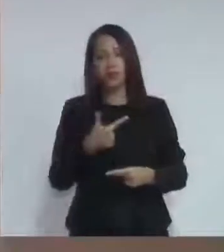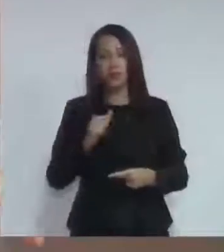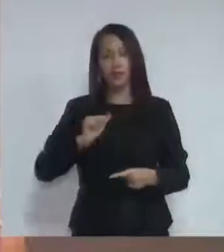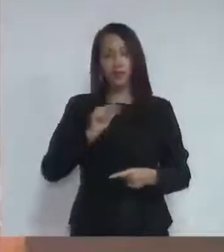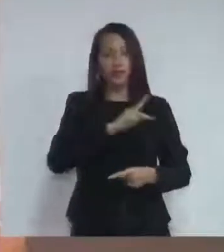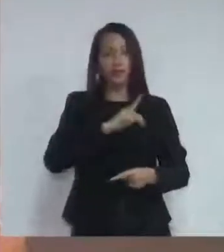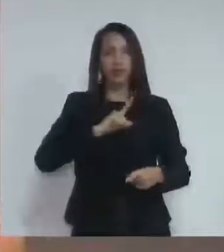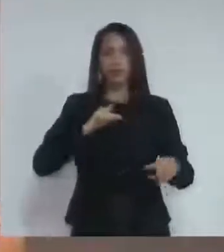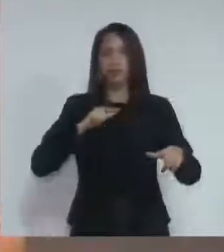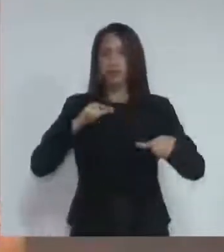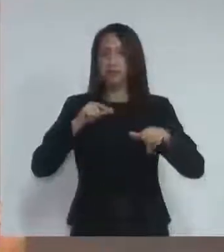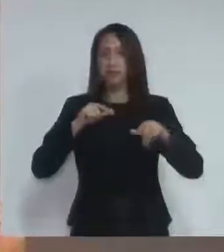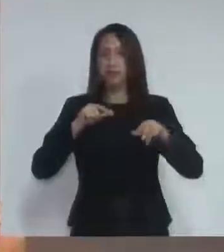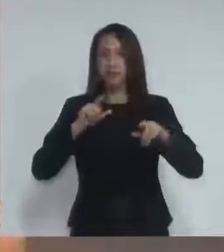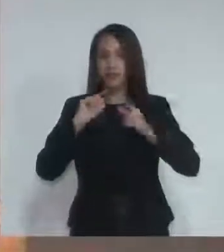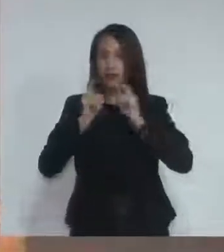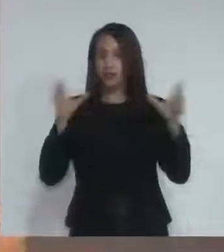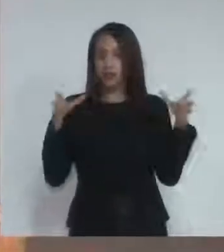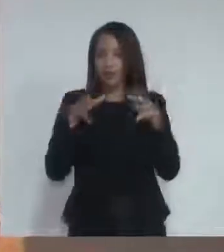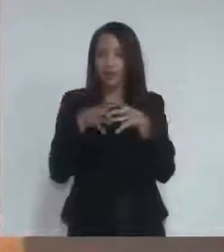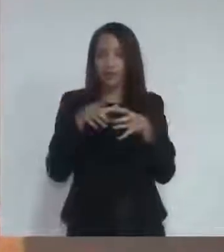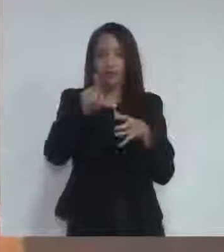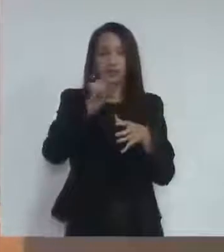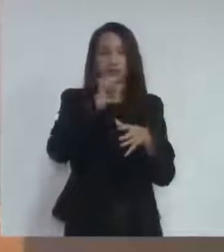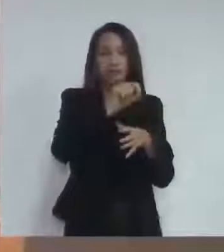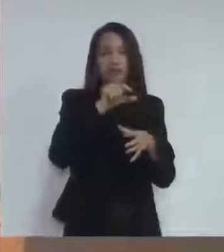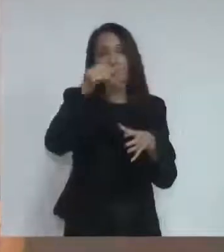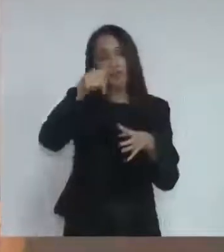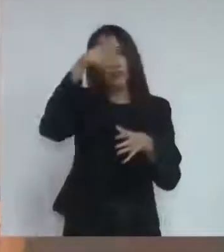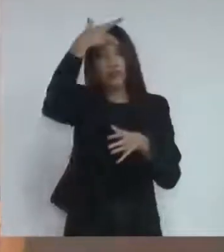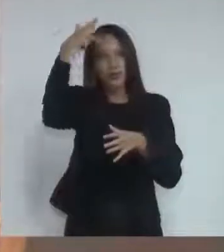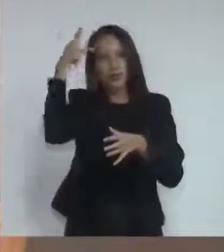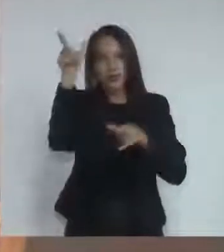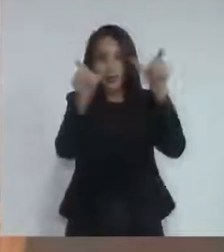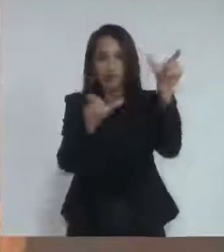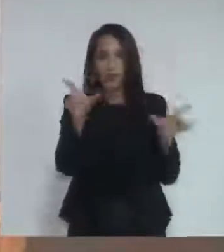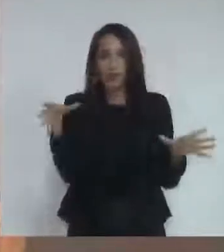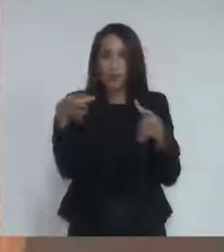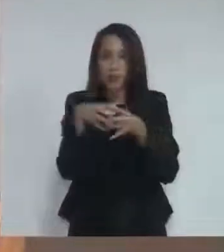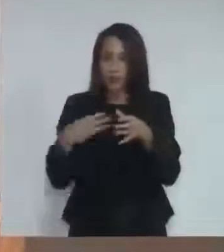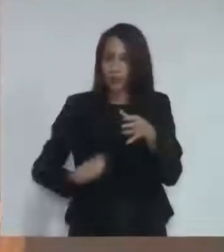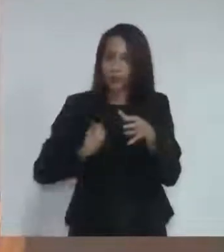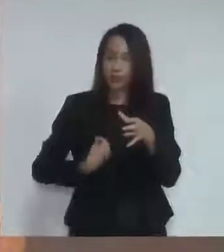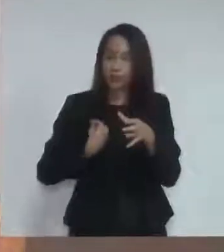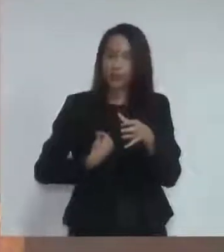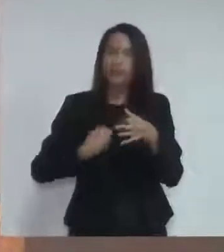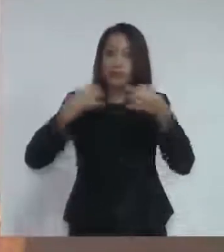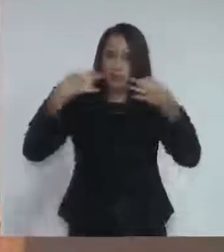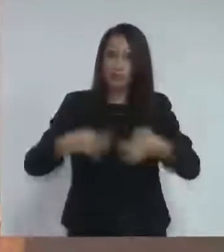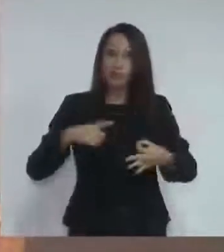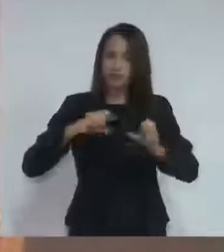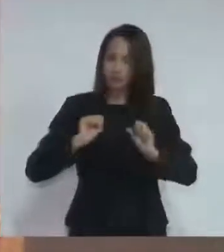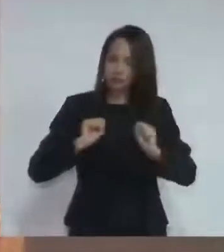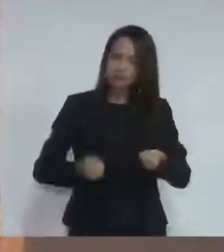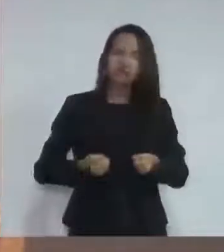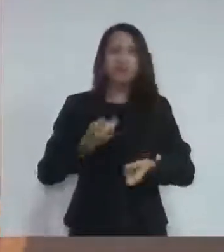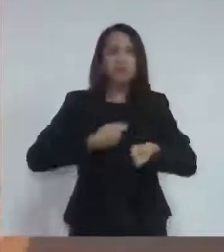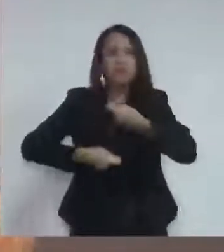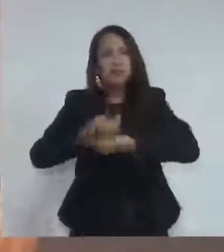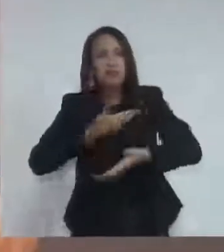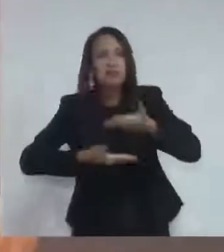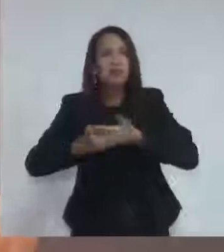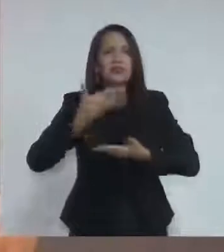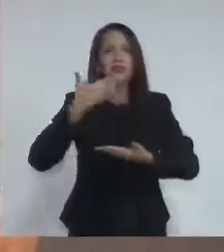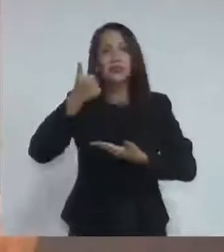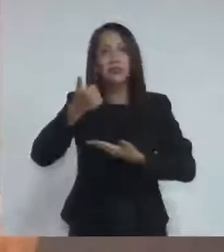olha, vamos escolher 7 pessoas da comunidade para que essas pessoas dignamente nos defendam e administrem o que é